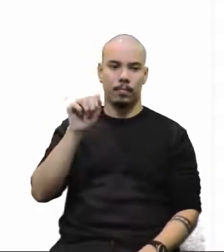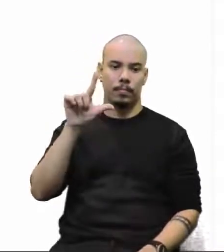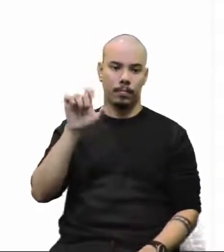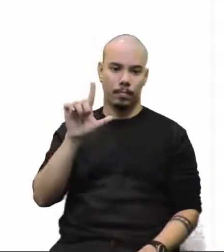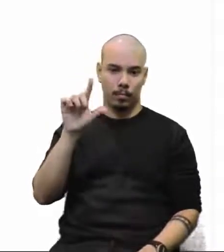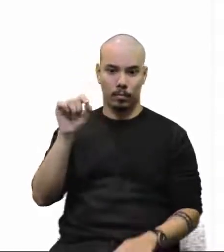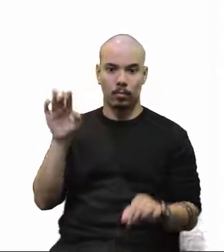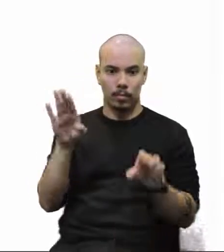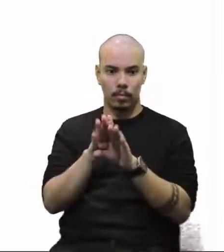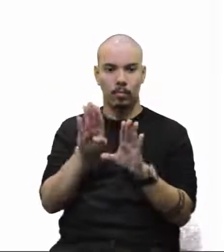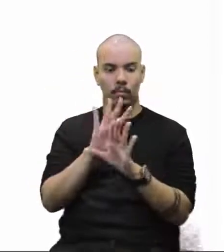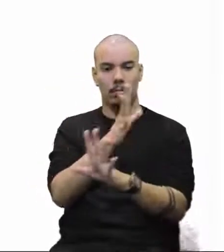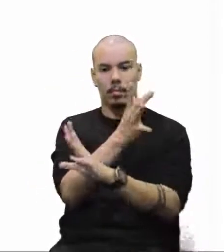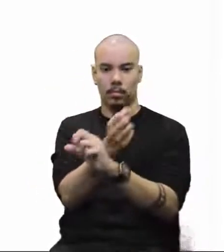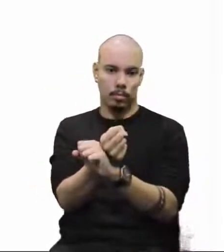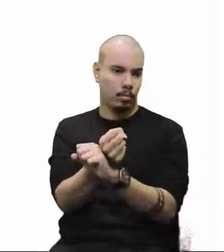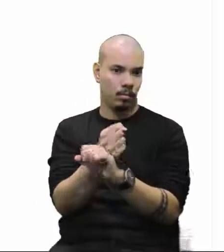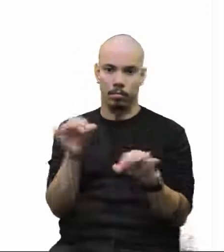atração.